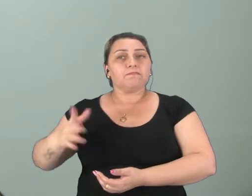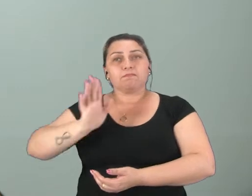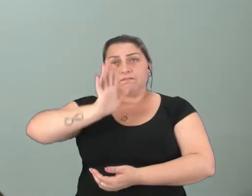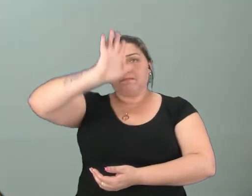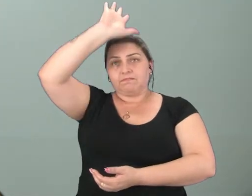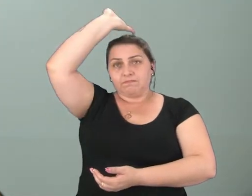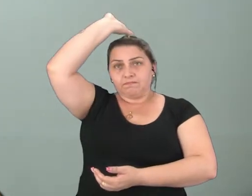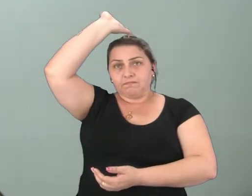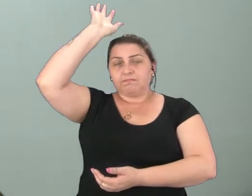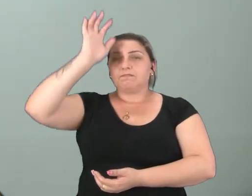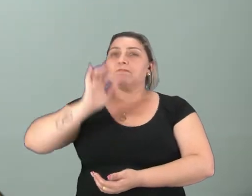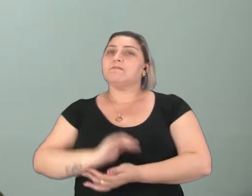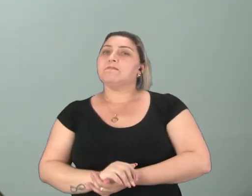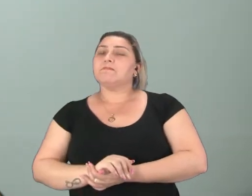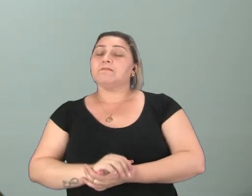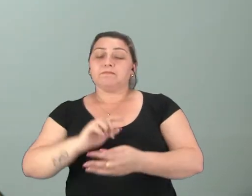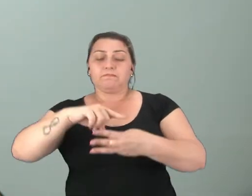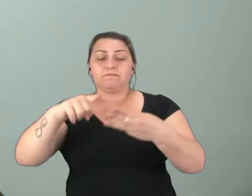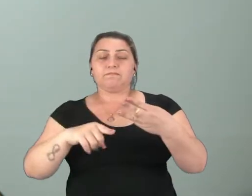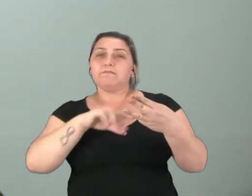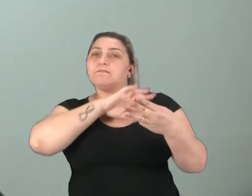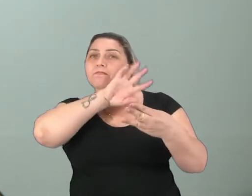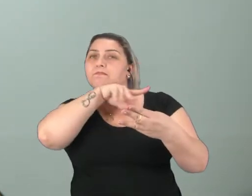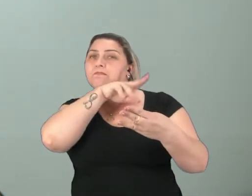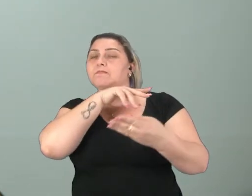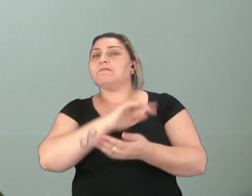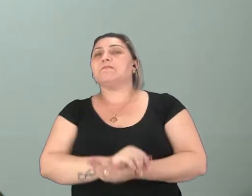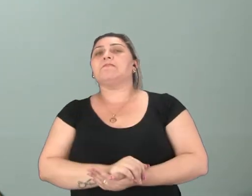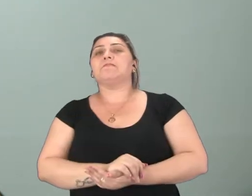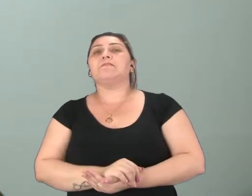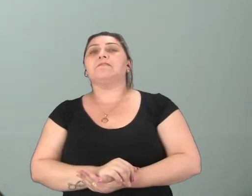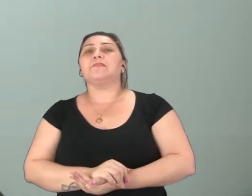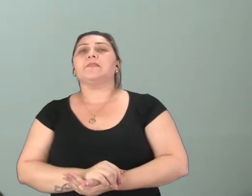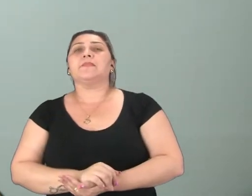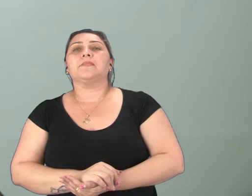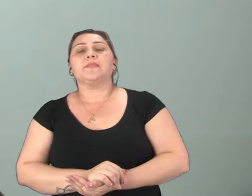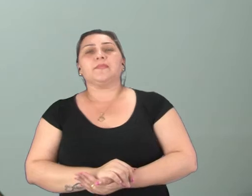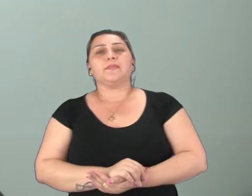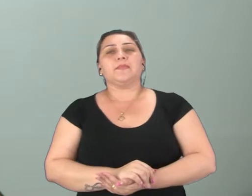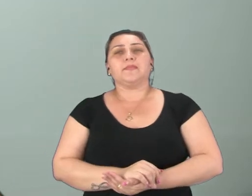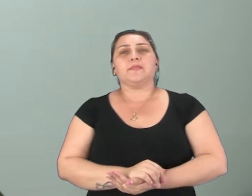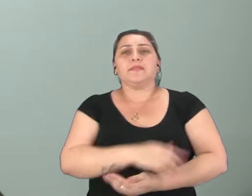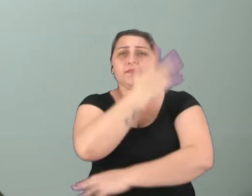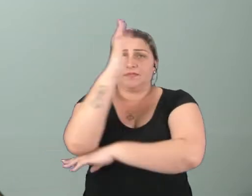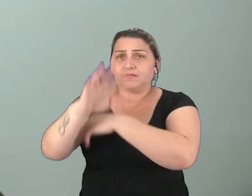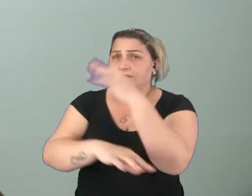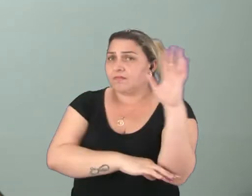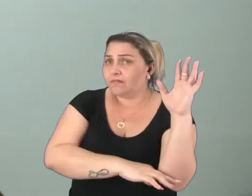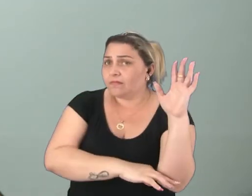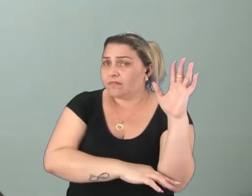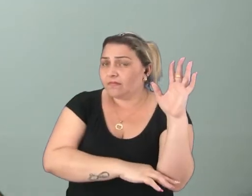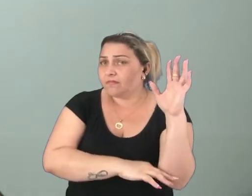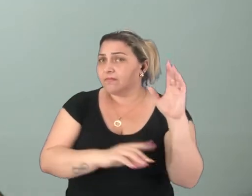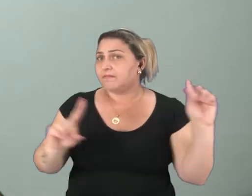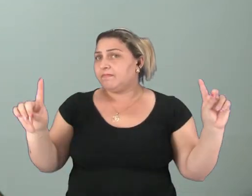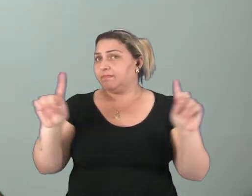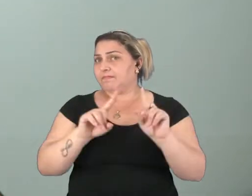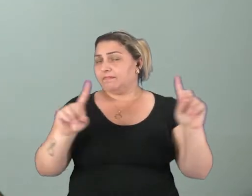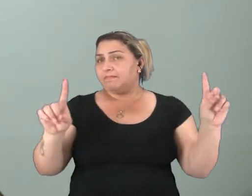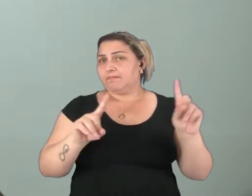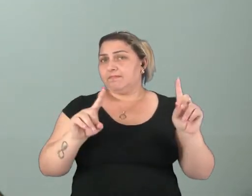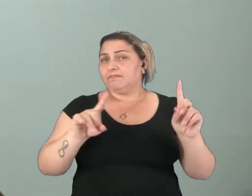e um galo, não é mesmo? 3 animais. Ok, esses animais, eles são da selva? Não, são